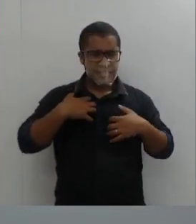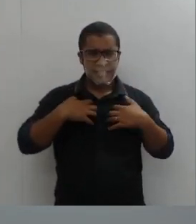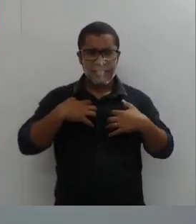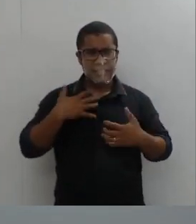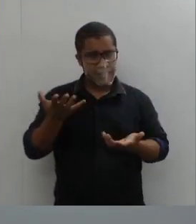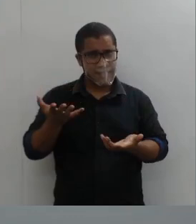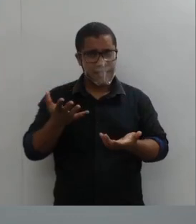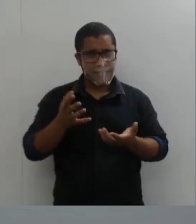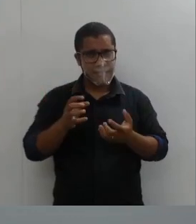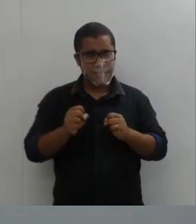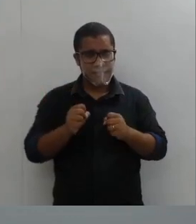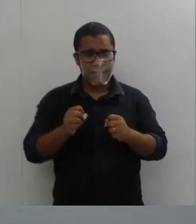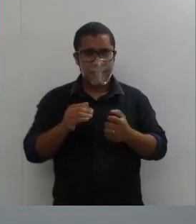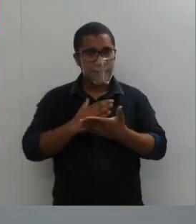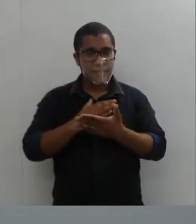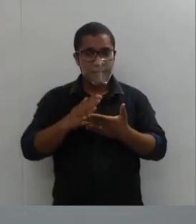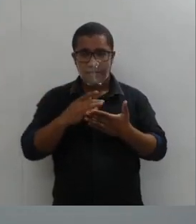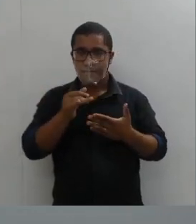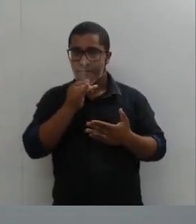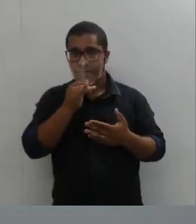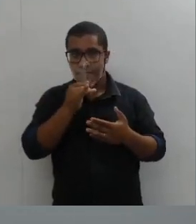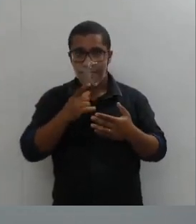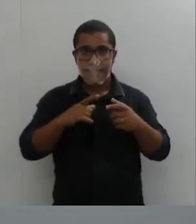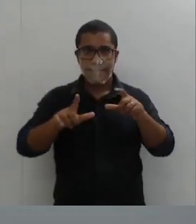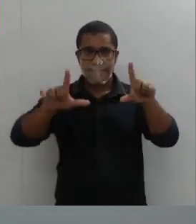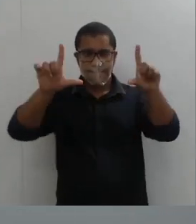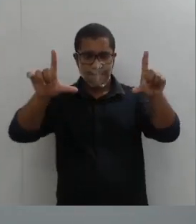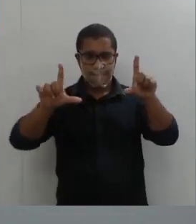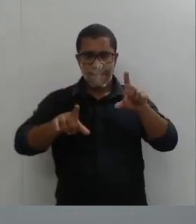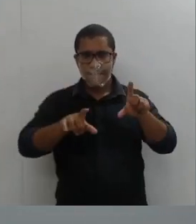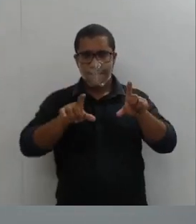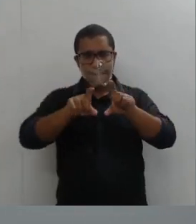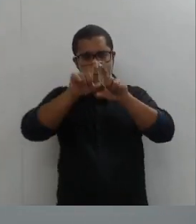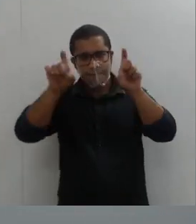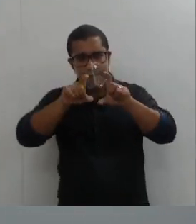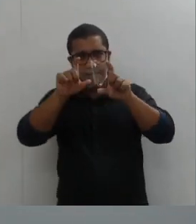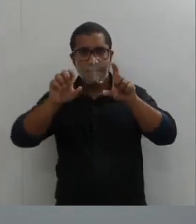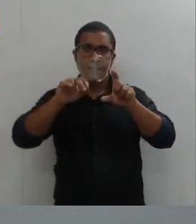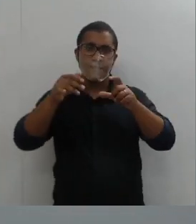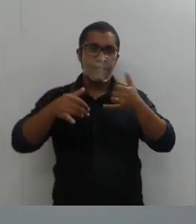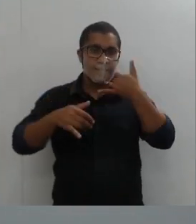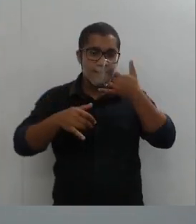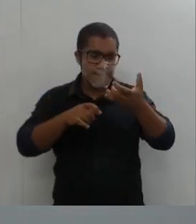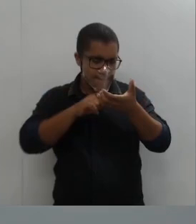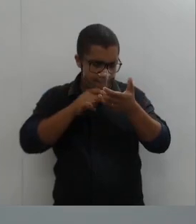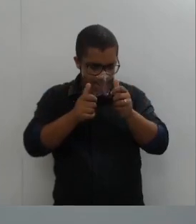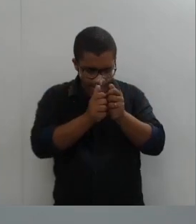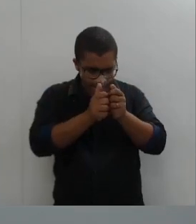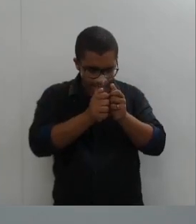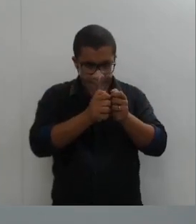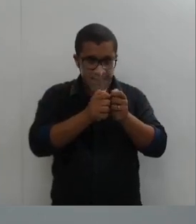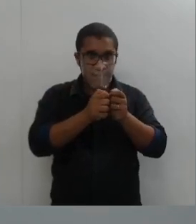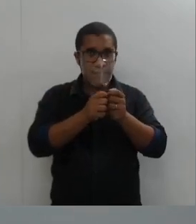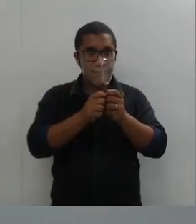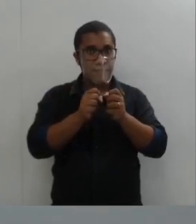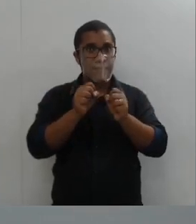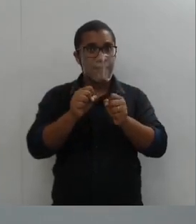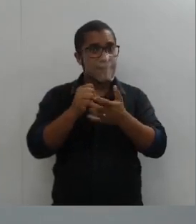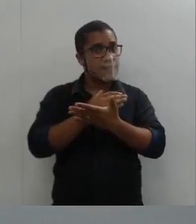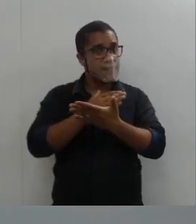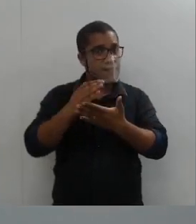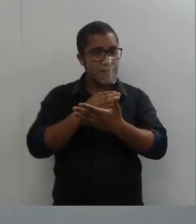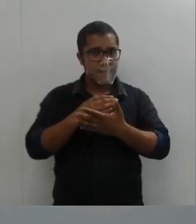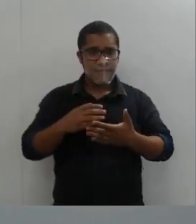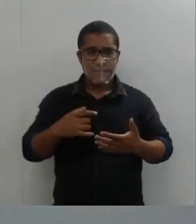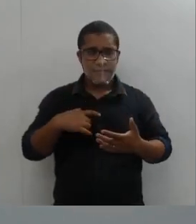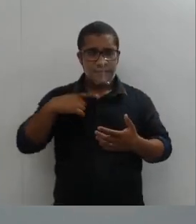exemplo, que quando estão muito expostas a uma tela de computador, a uma tela de celular, etc., podem até ter crises